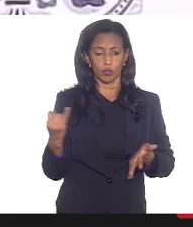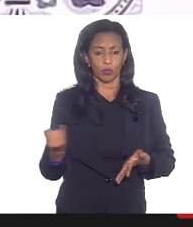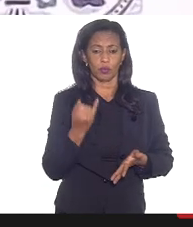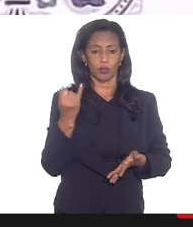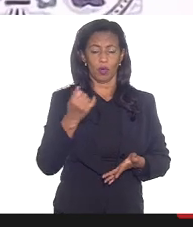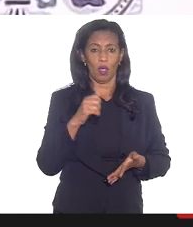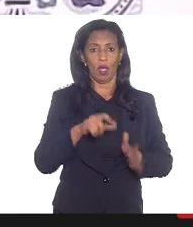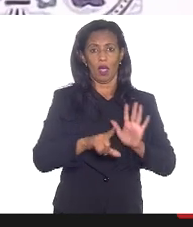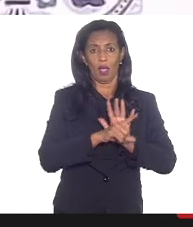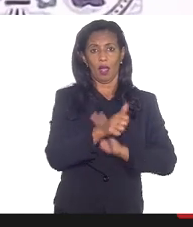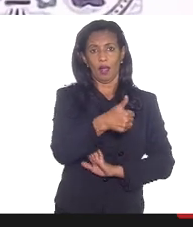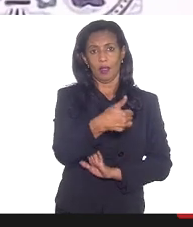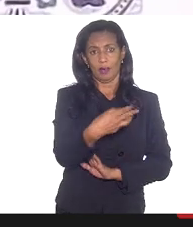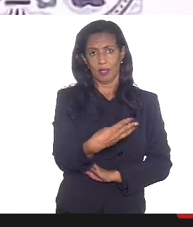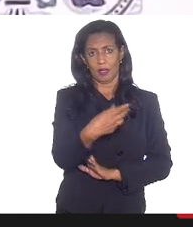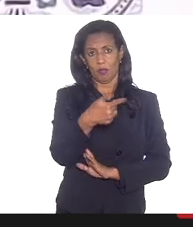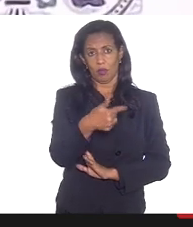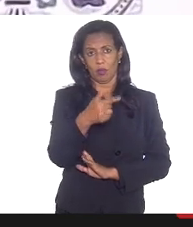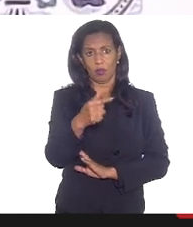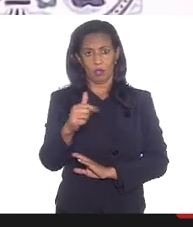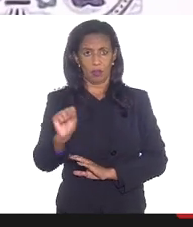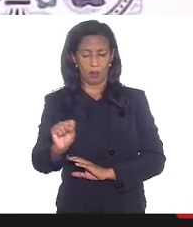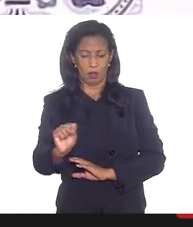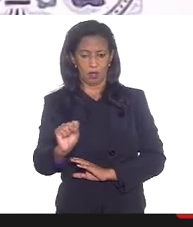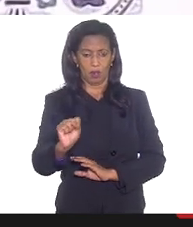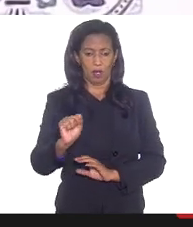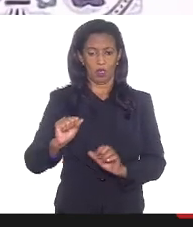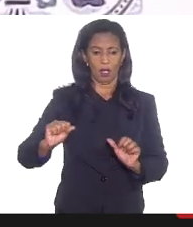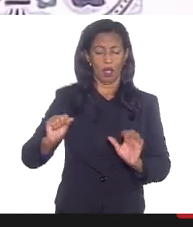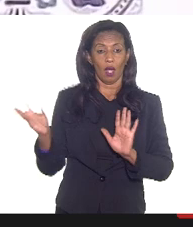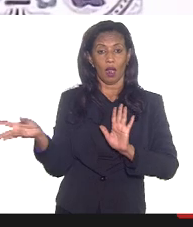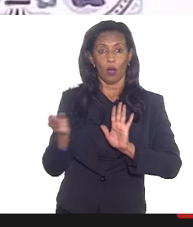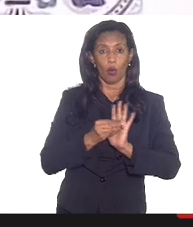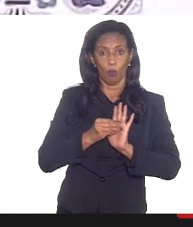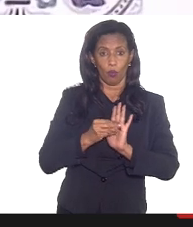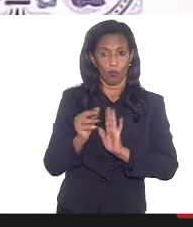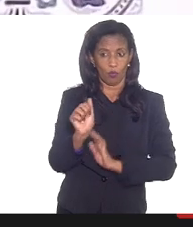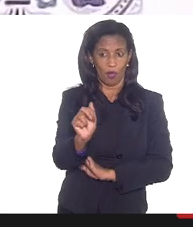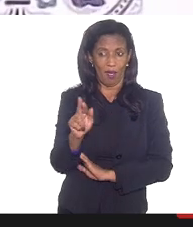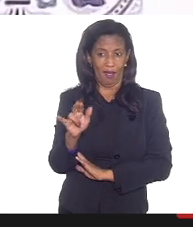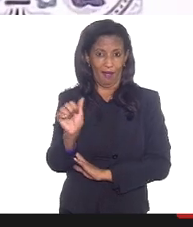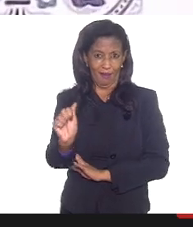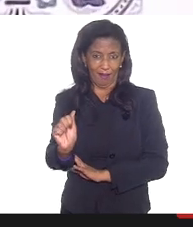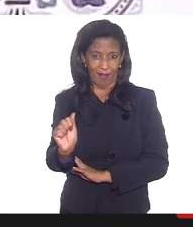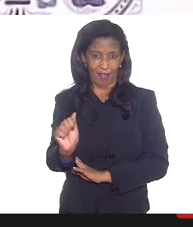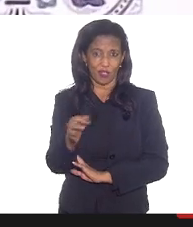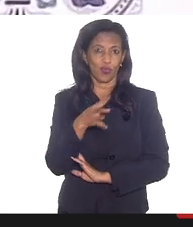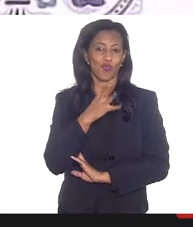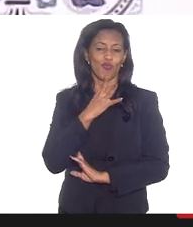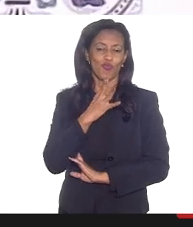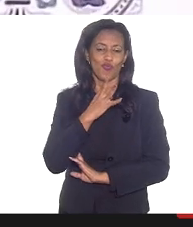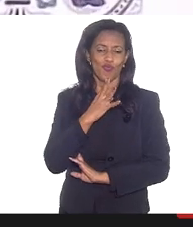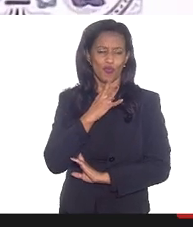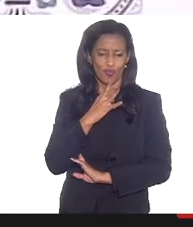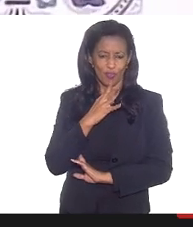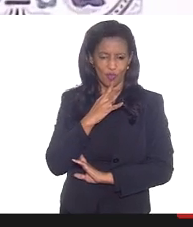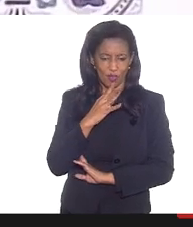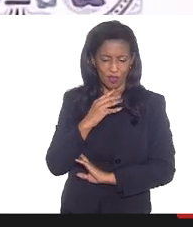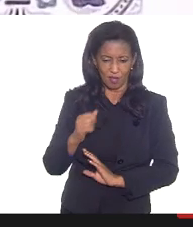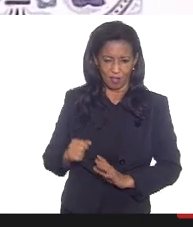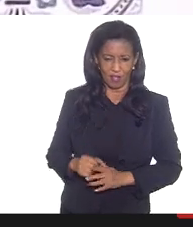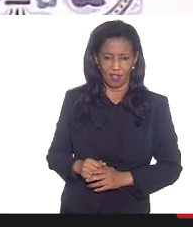Lei 13.278, ela coloca que a arte é um campo de conhecimento, está na LDB,